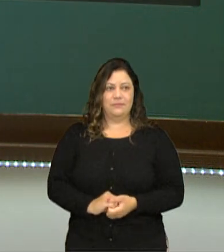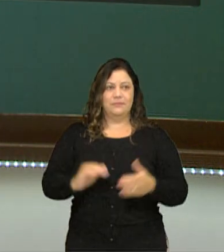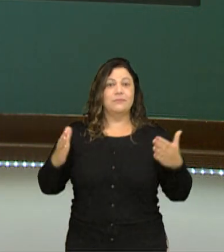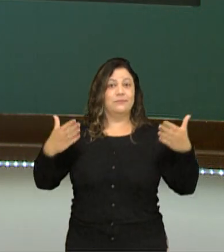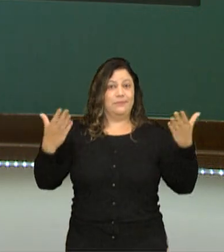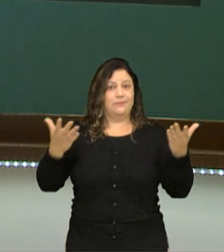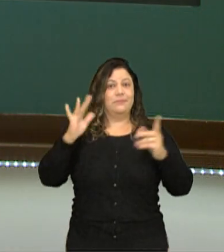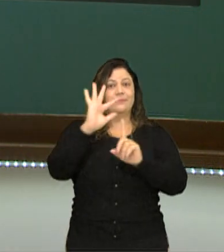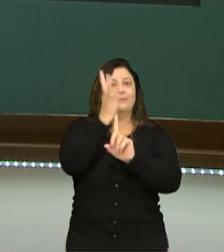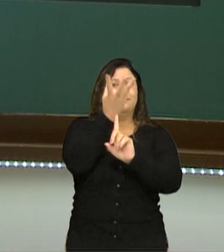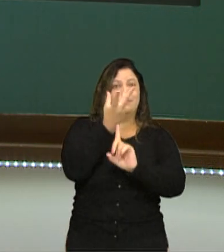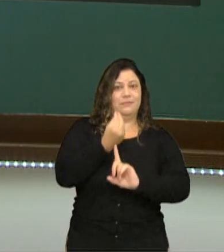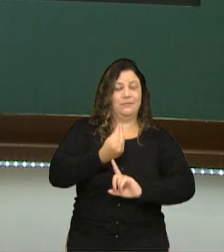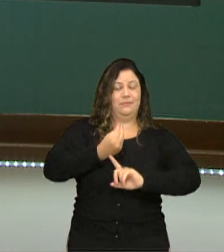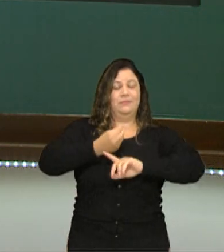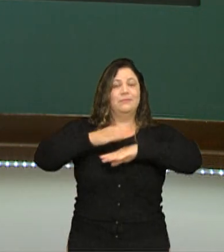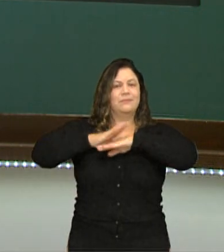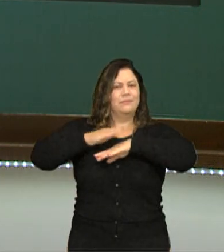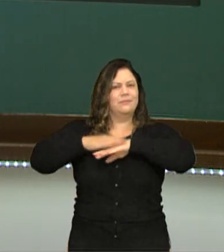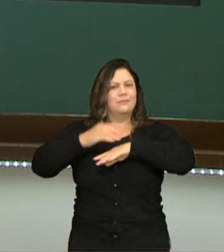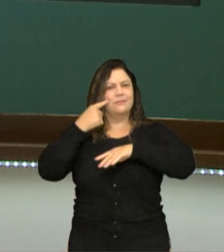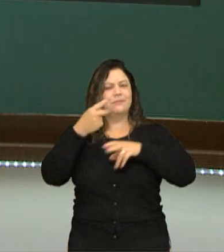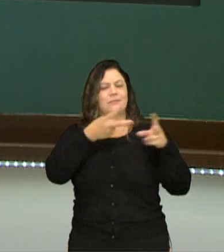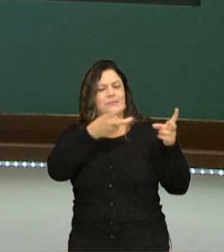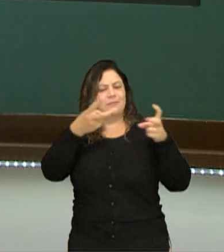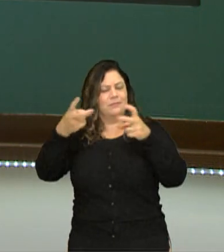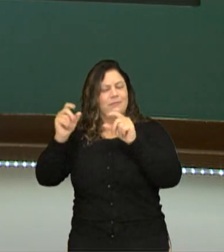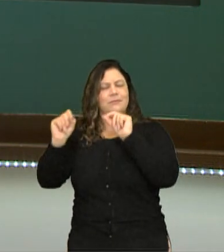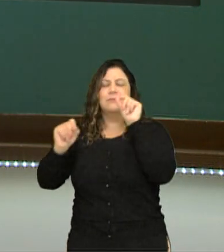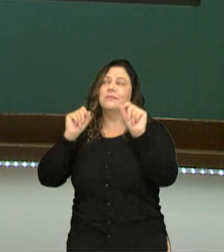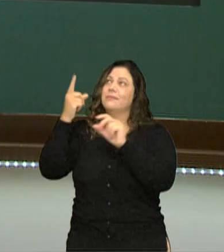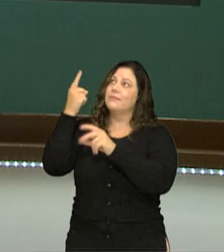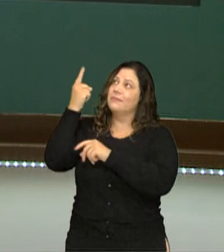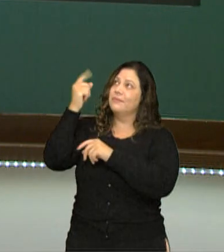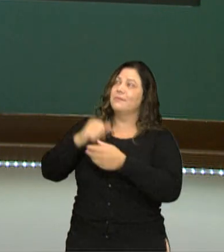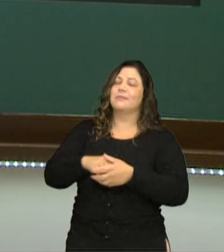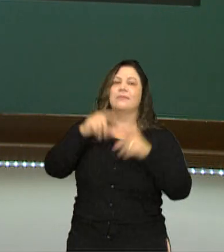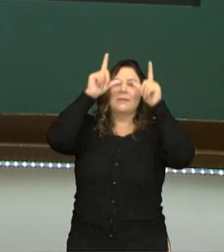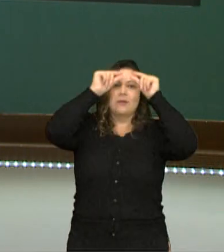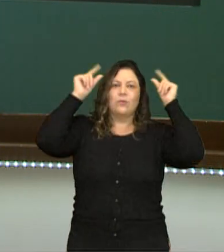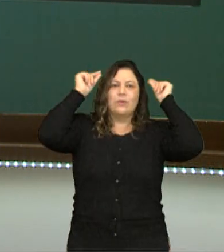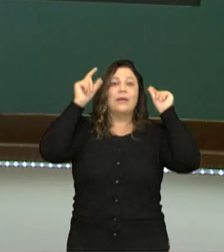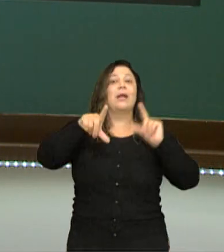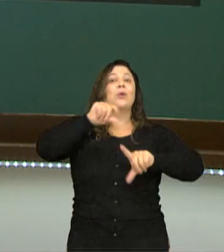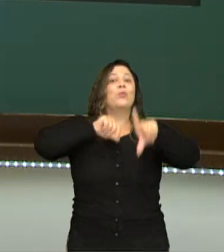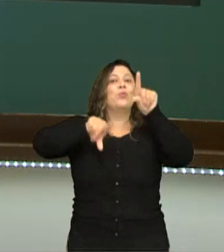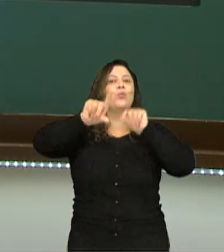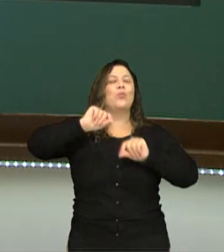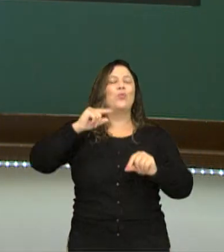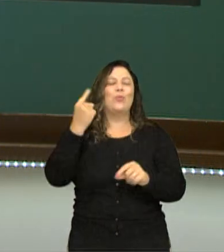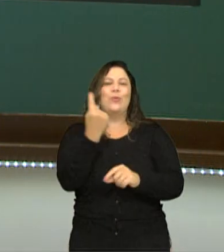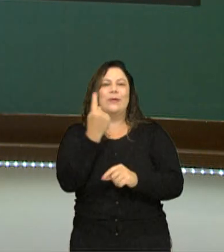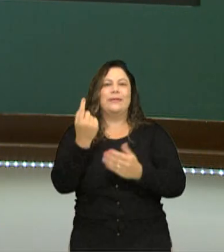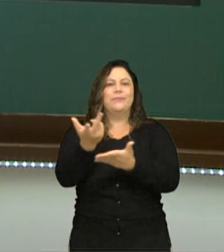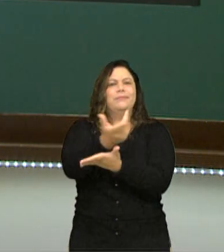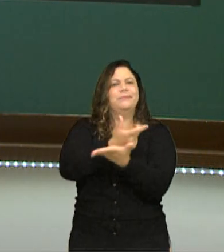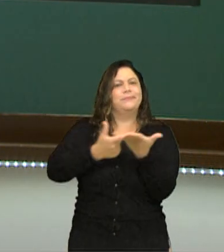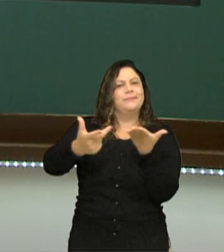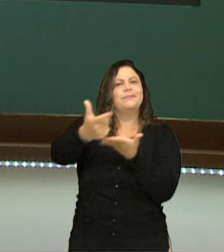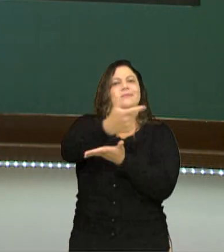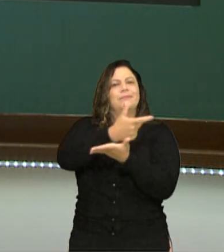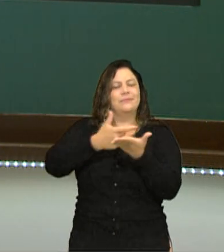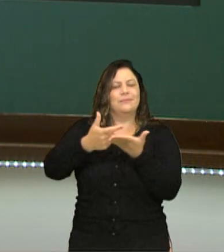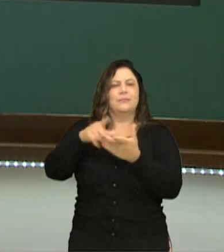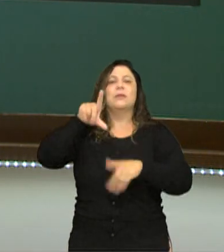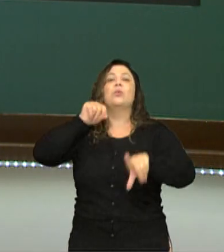arte em ação, né? Com base nesses vasos, né, gregos estudados, escolha um deles e desenhe seu caderno. Então, ou sulfite. Então, escolha